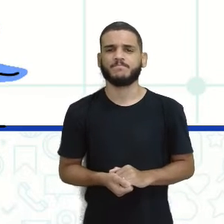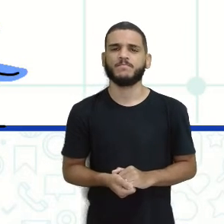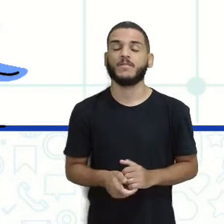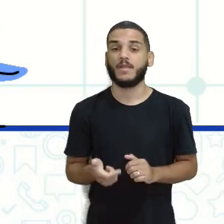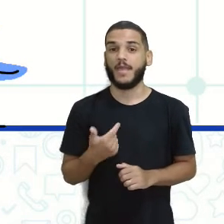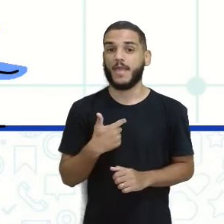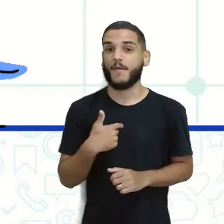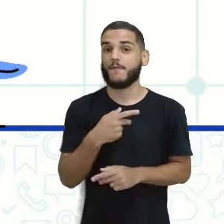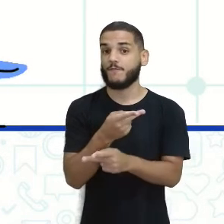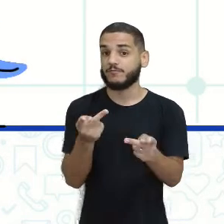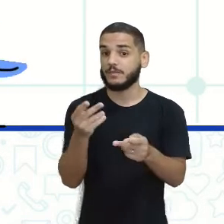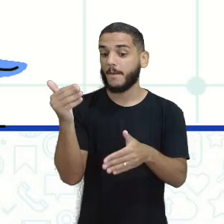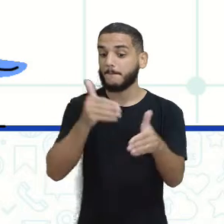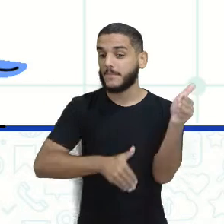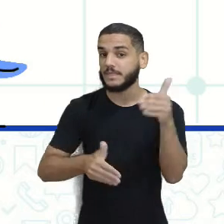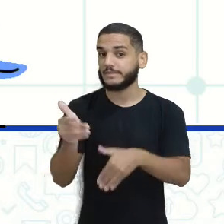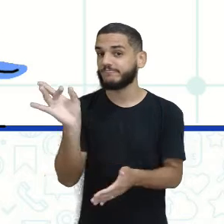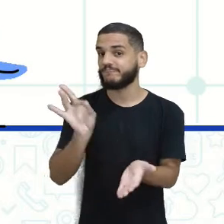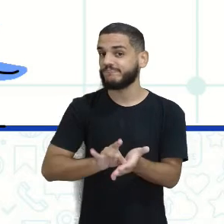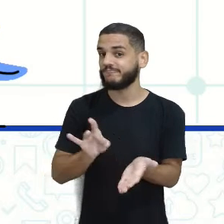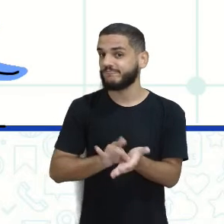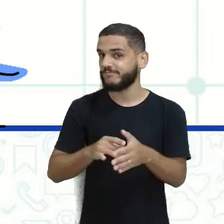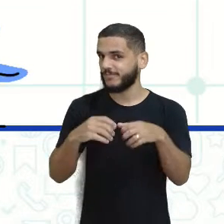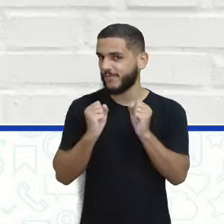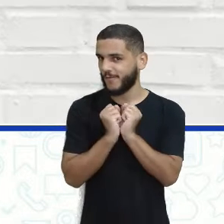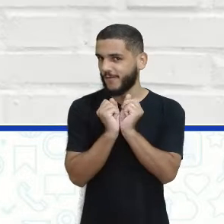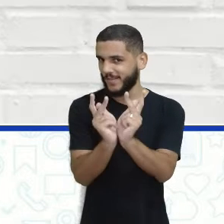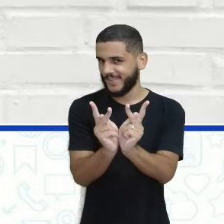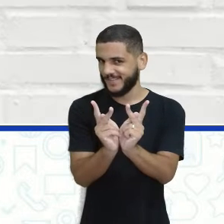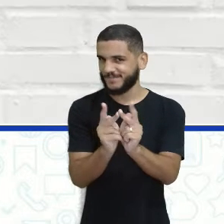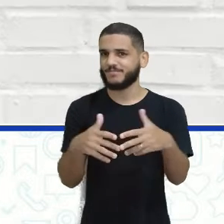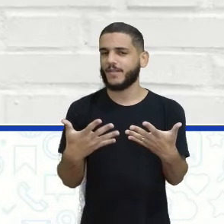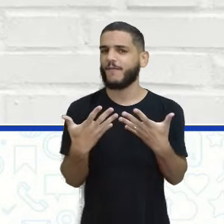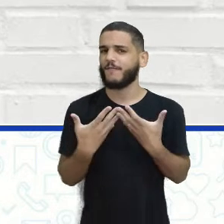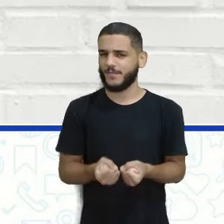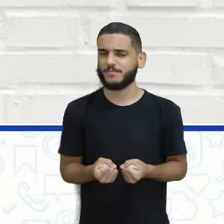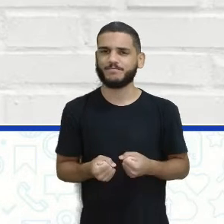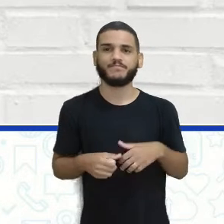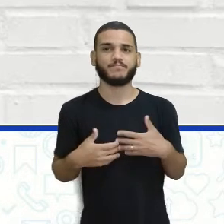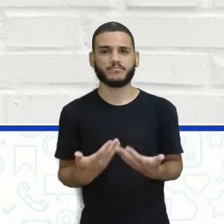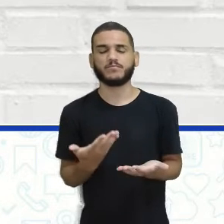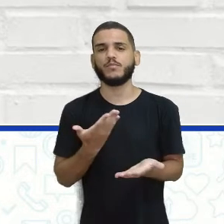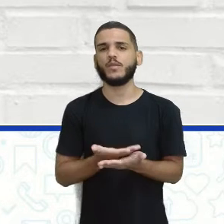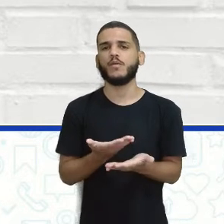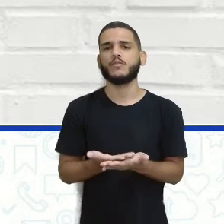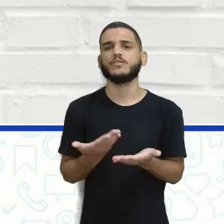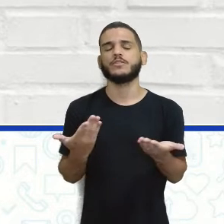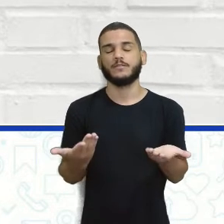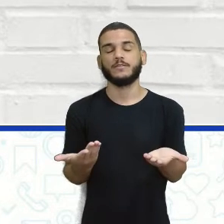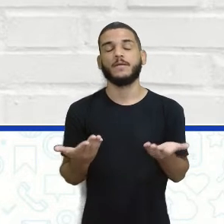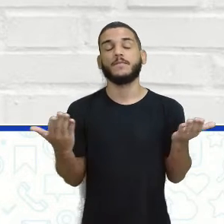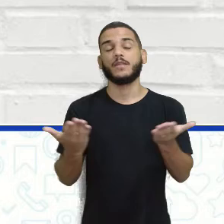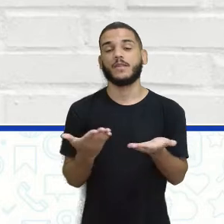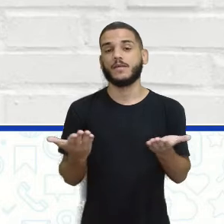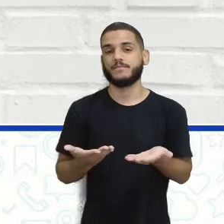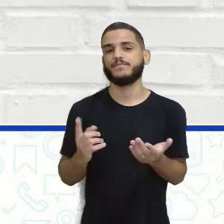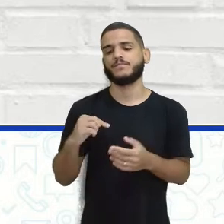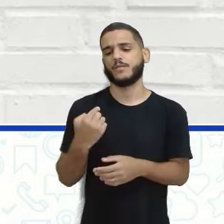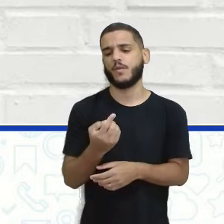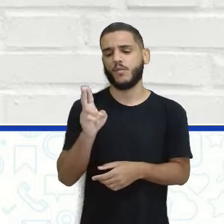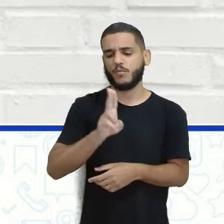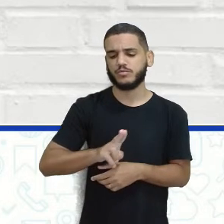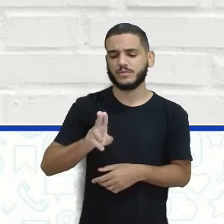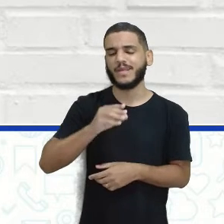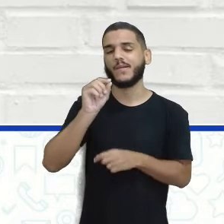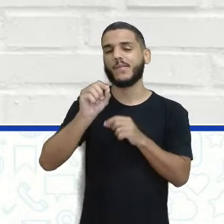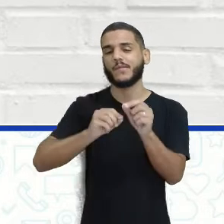ver vocês participando demais aí, numa boa. E vamos embora. Na aula de hoje, vamos usar experimentos aleatórios, ou seja, a gente